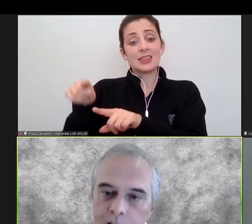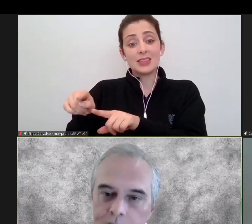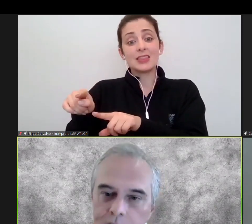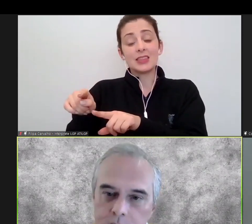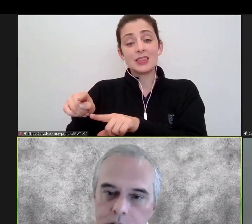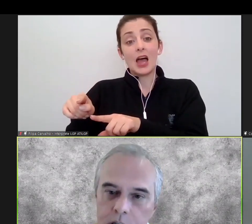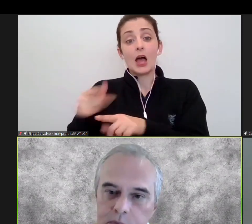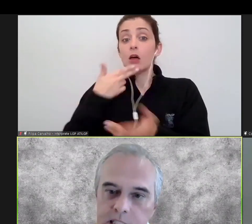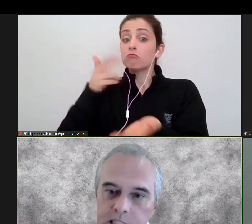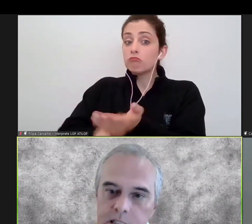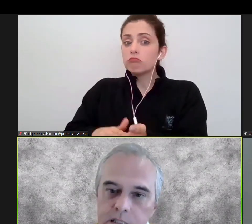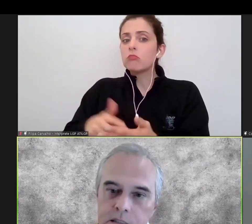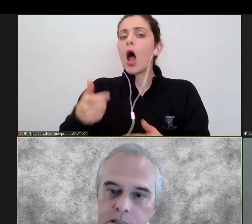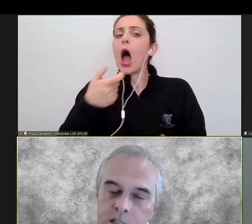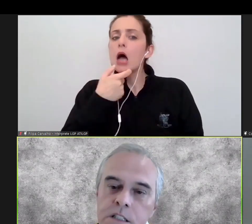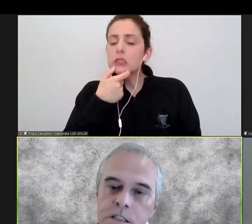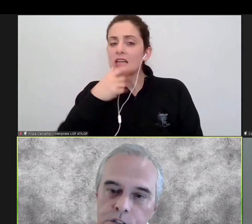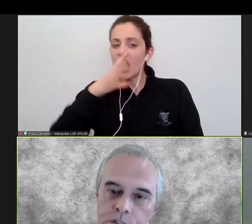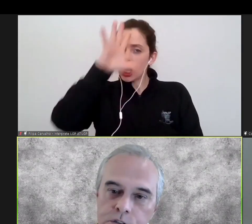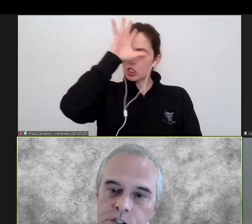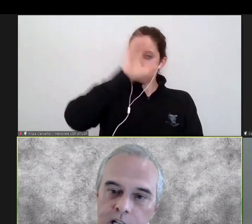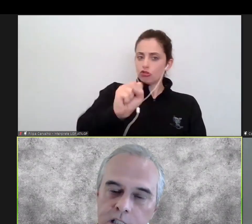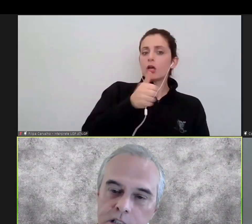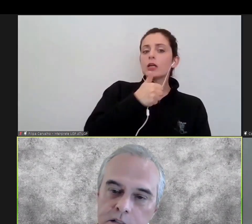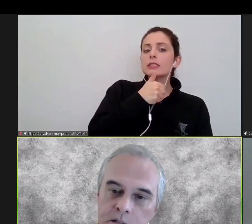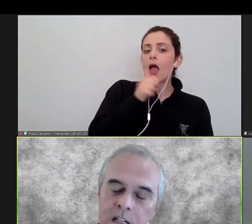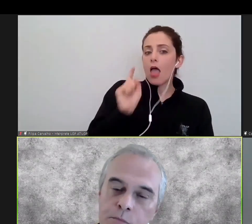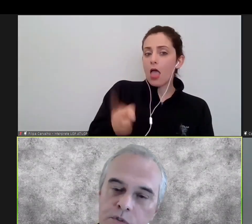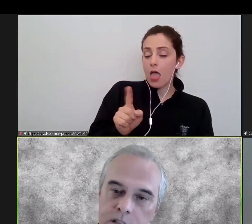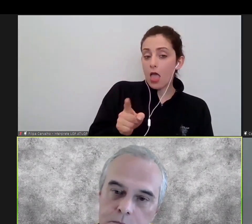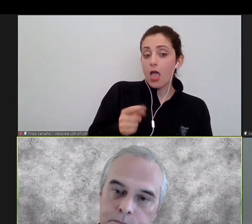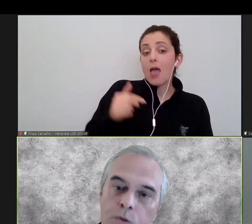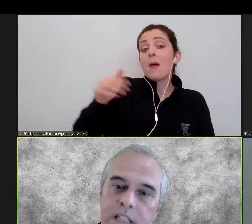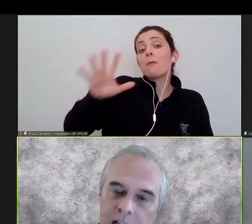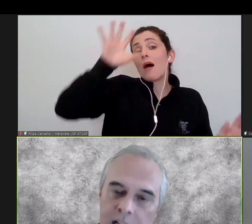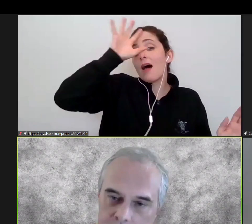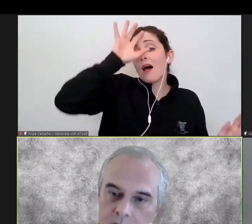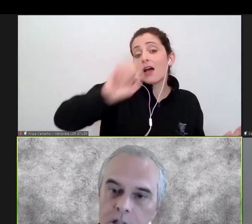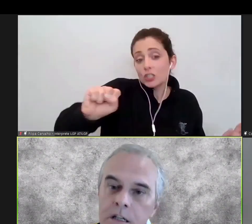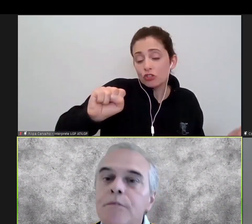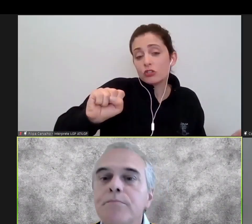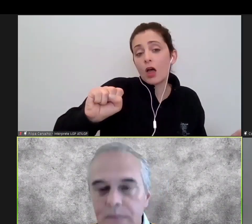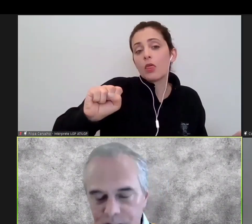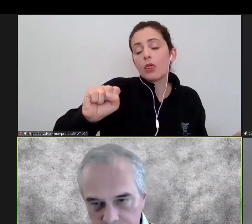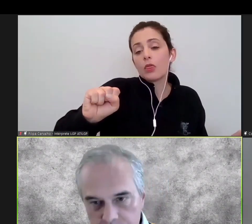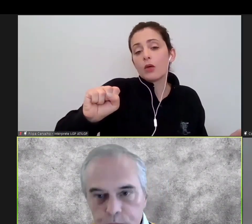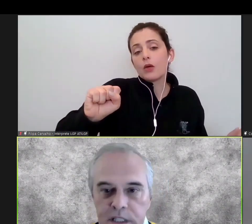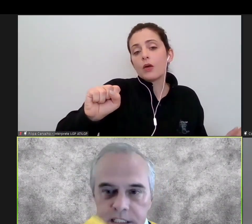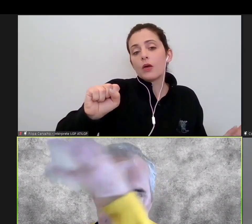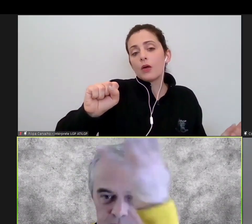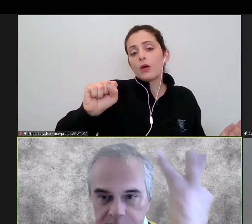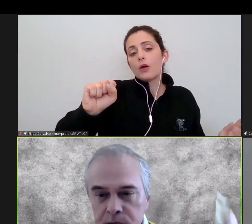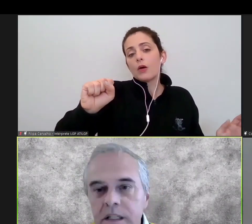do Estado em estabelecer isso. Essas decisões do Estado, elas acabam sendo pautadas, mais uma vez, por esse pensamento, por